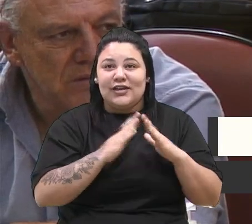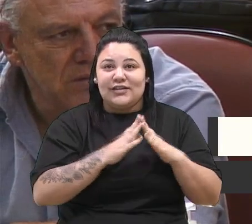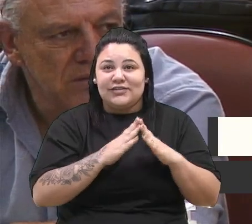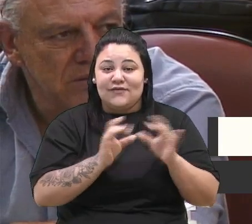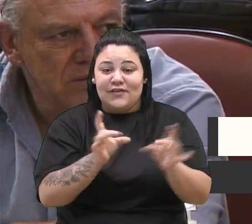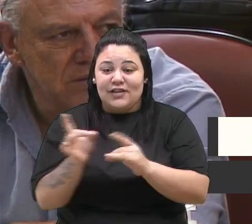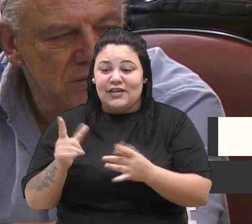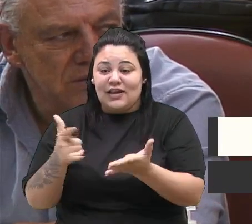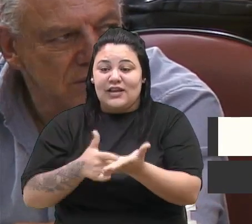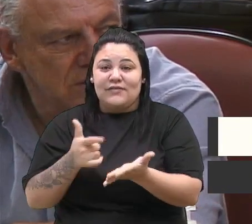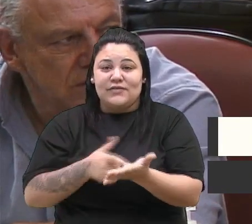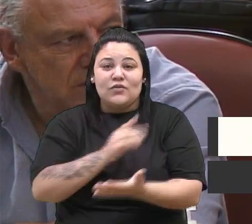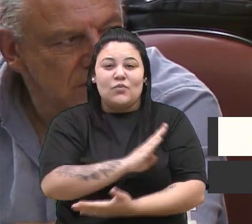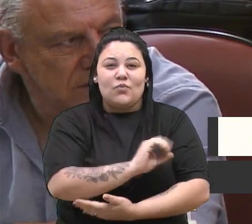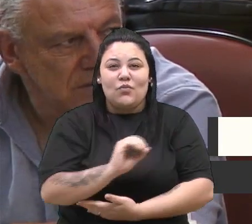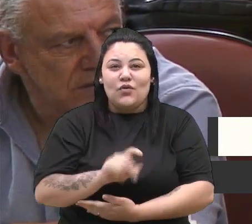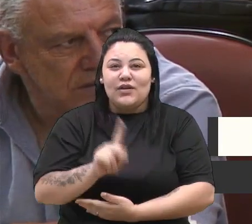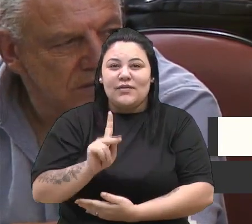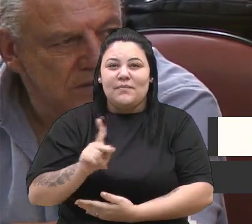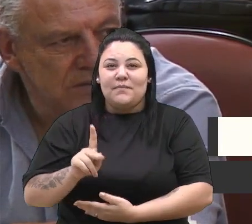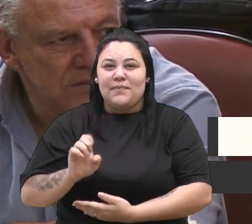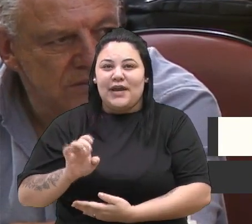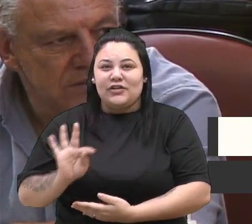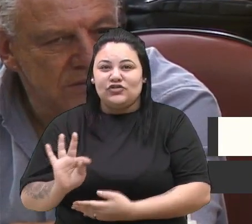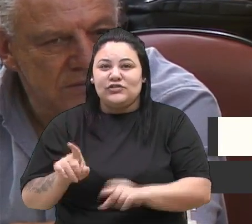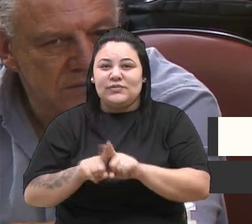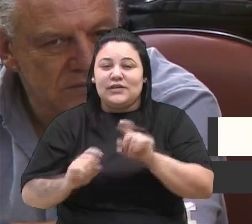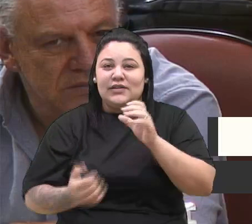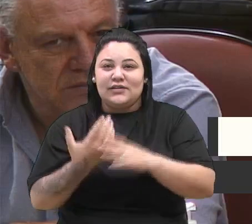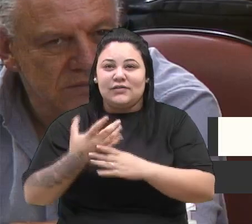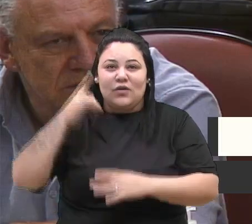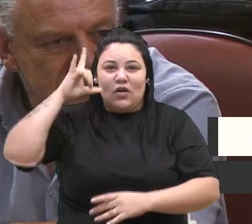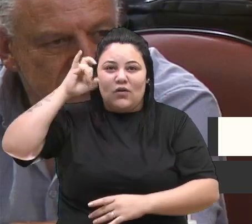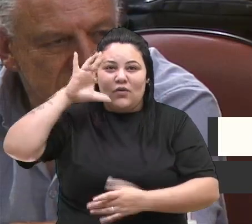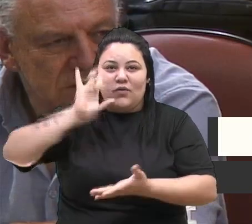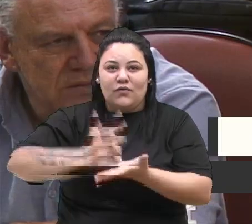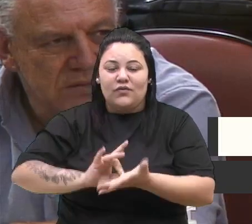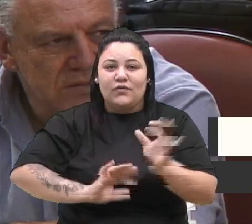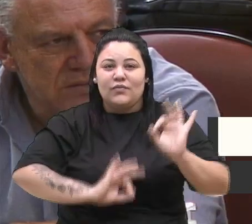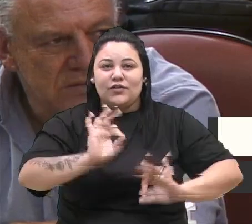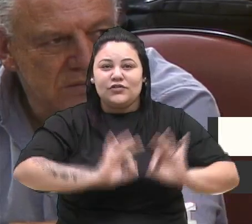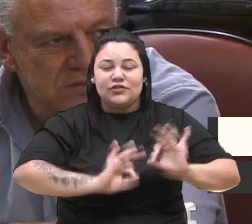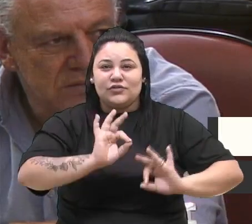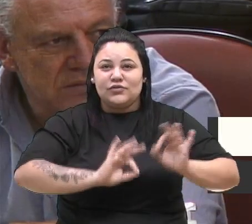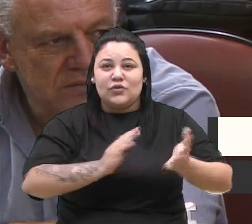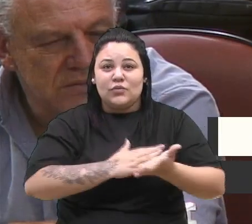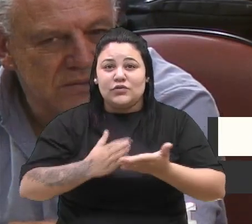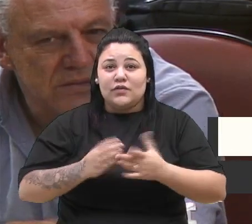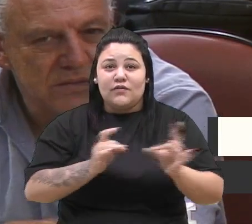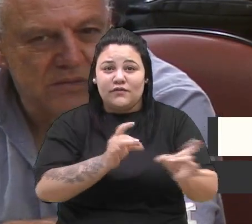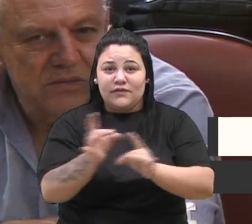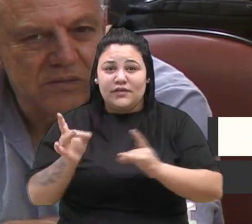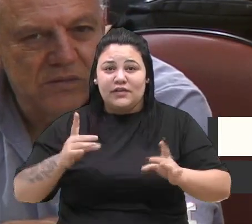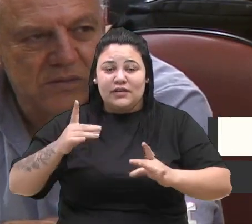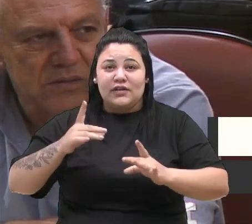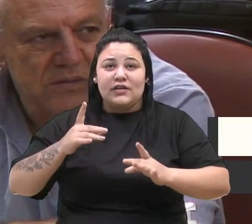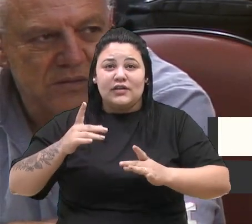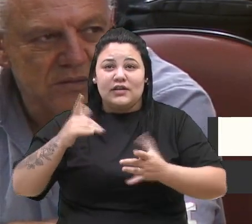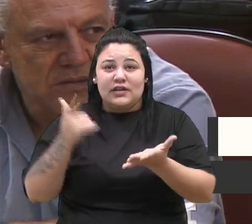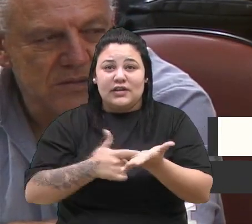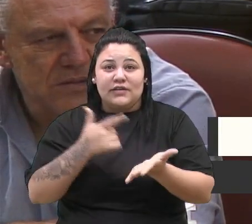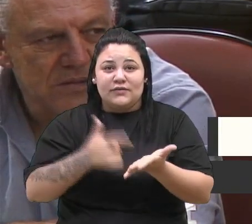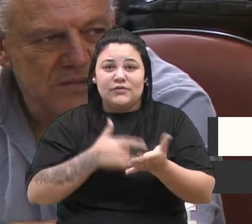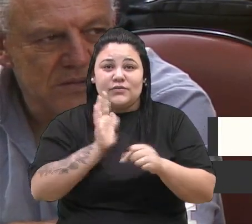criado o Book Pet. Com a criação da conta no Instagram, o projeto passou a vender livros para auxiliar a professora